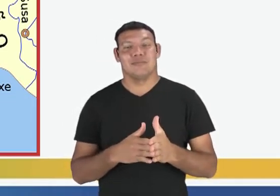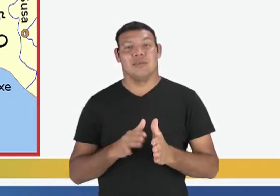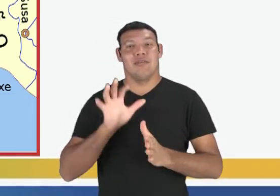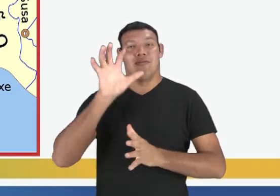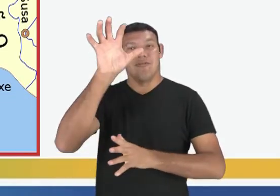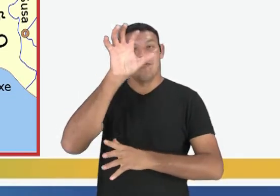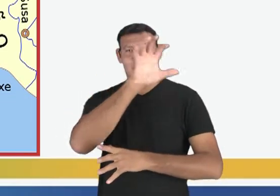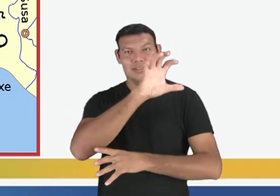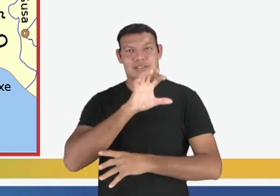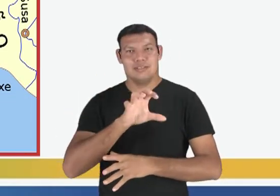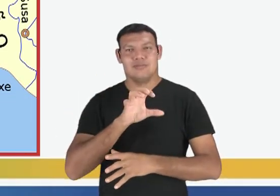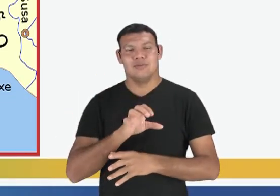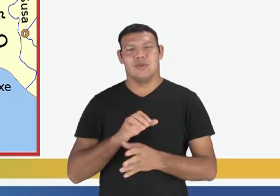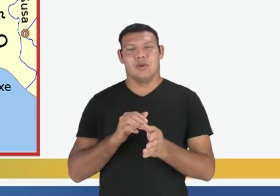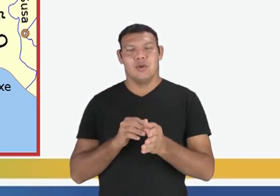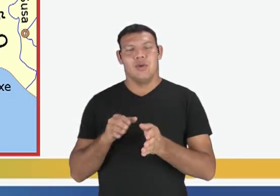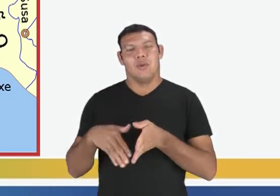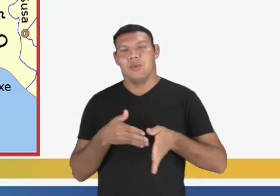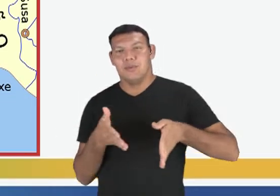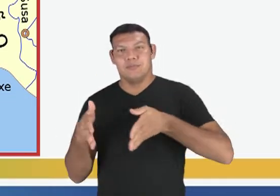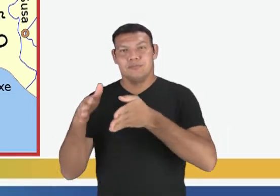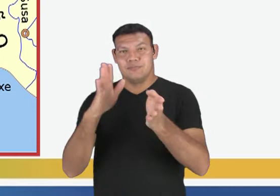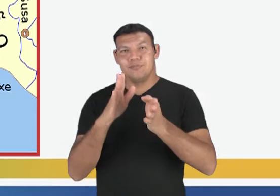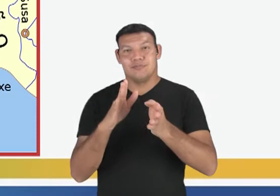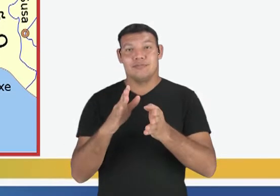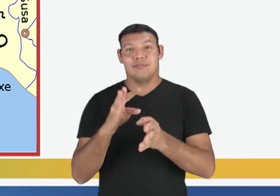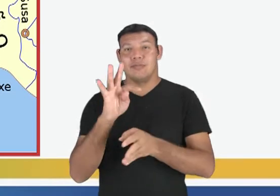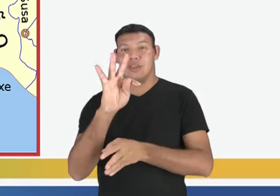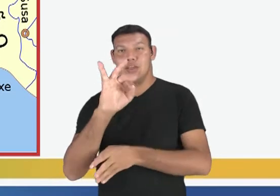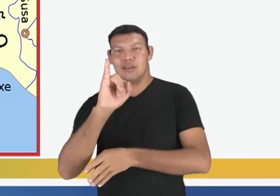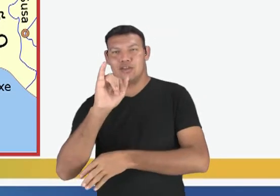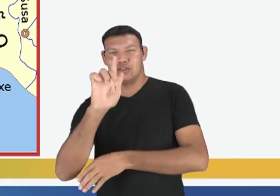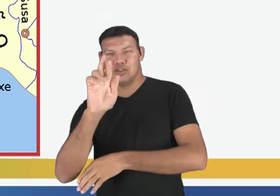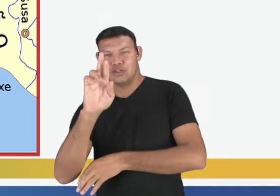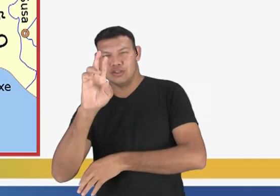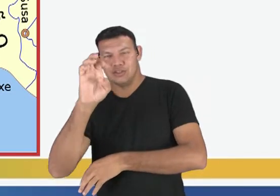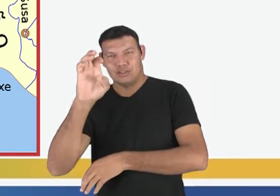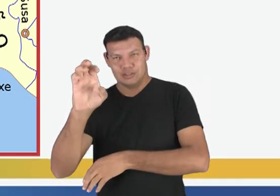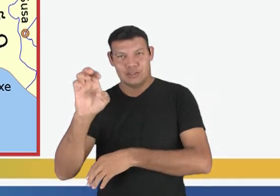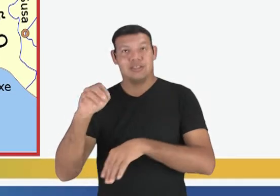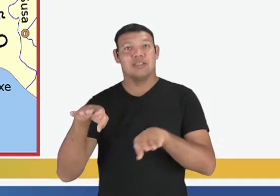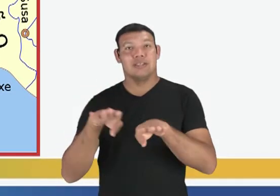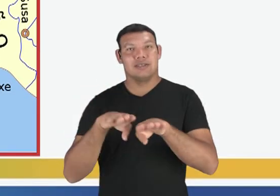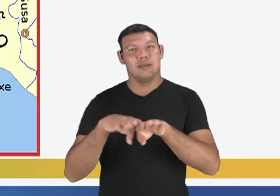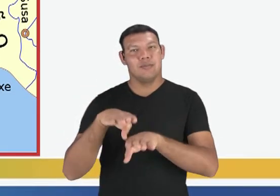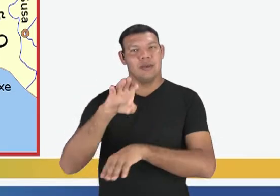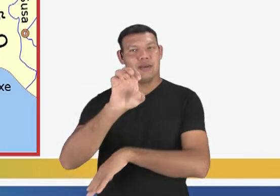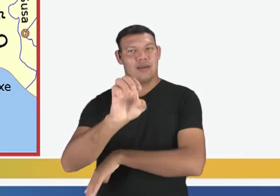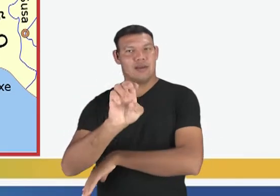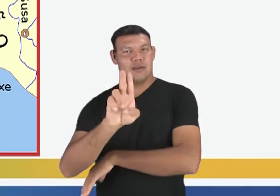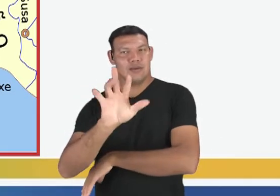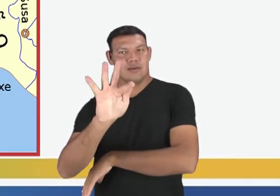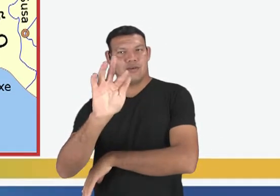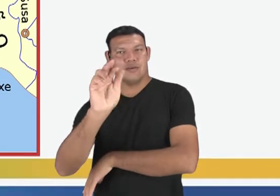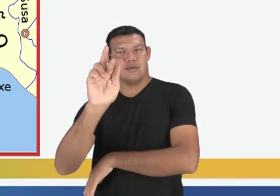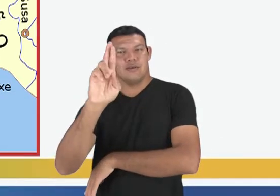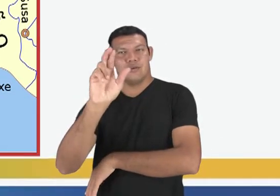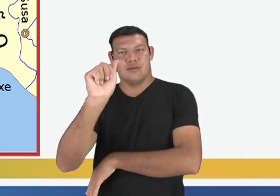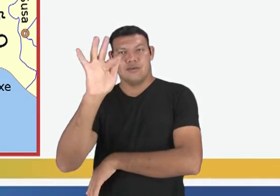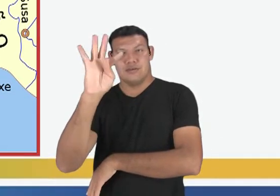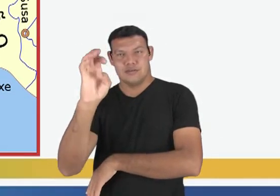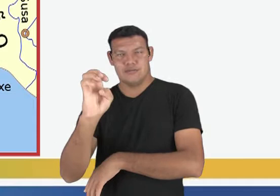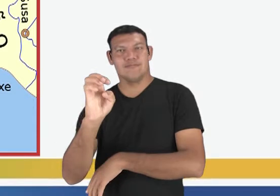Tigres e Eufrates, uma região bíblica aí que muitas pessoas já ouviram falar, de onde, segundo